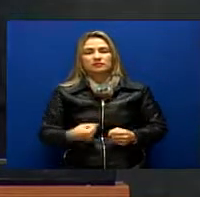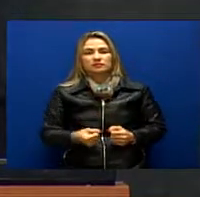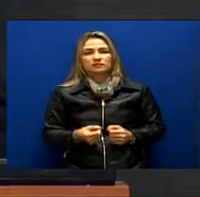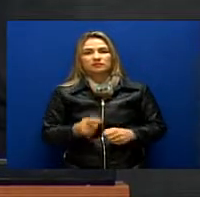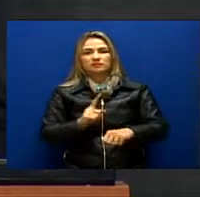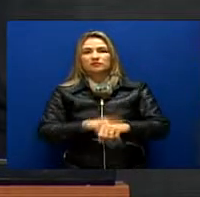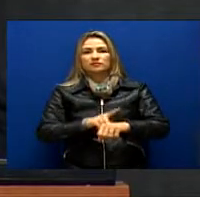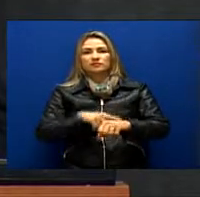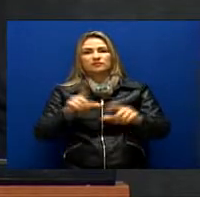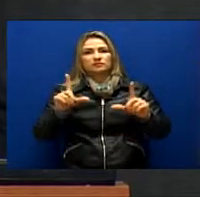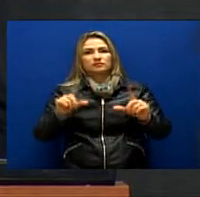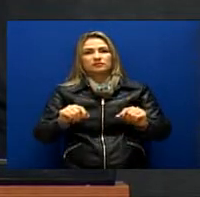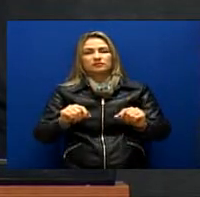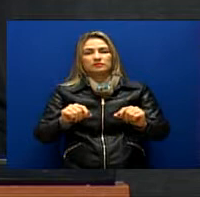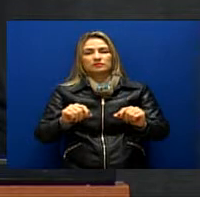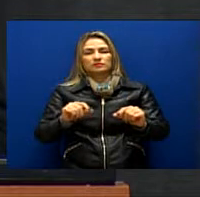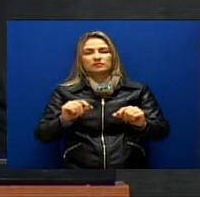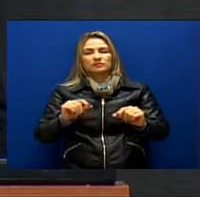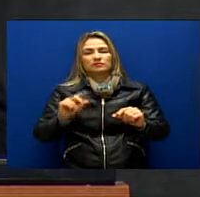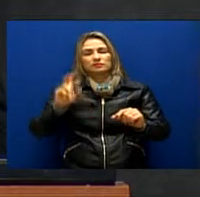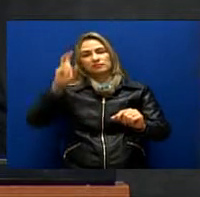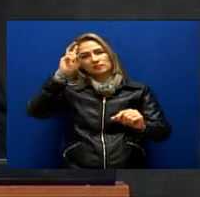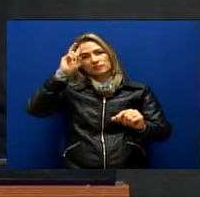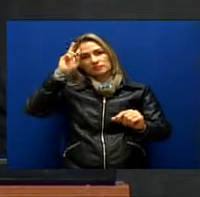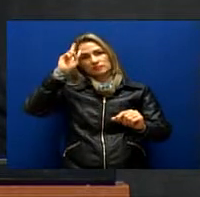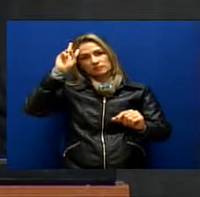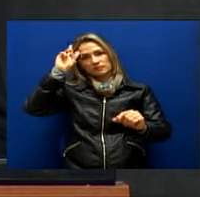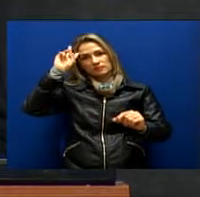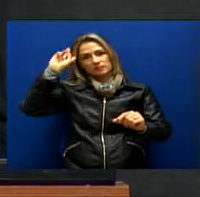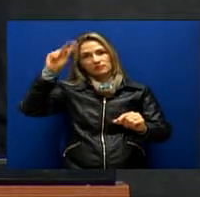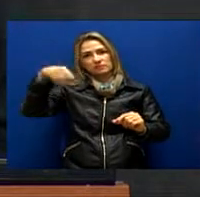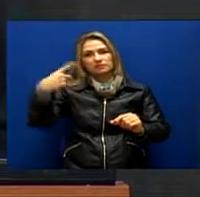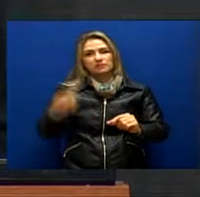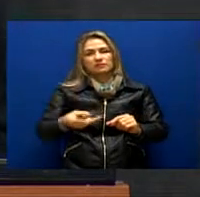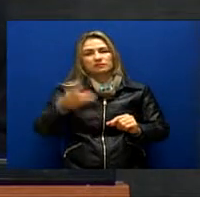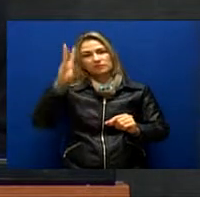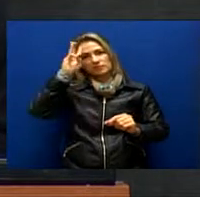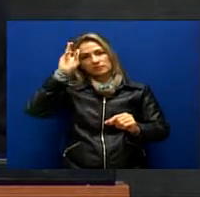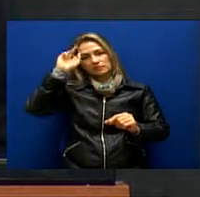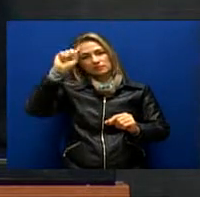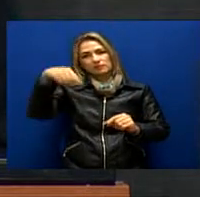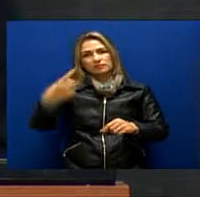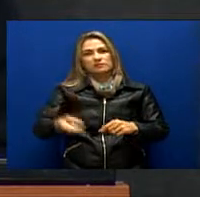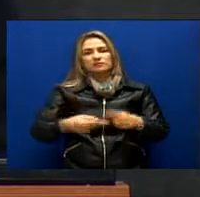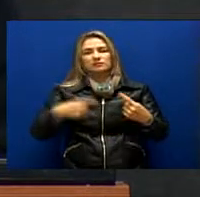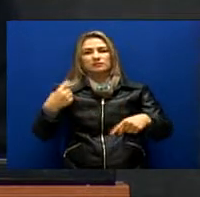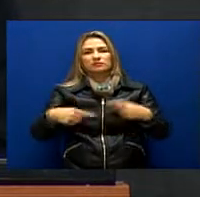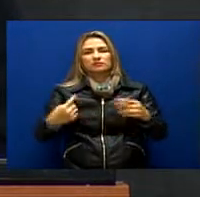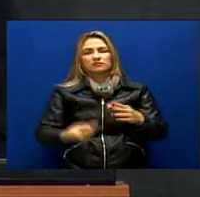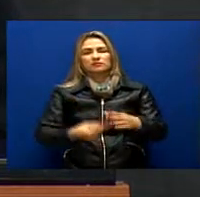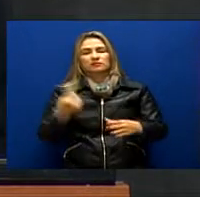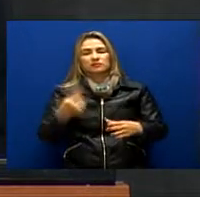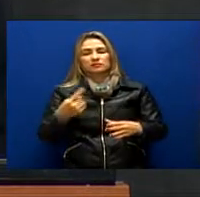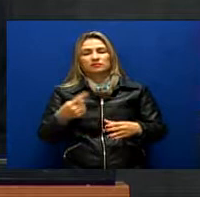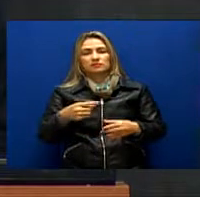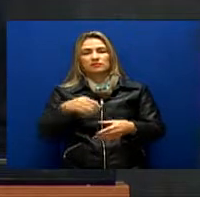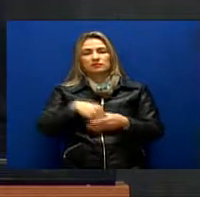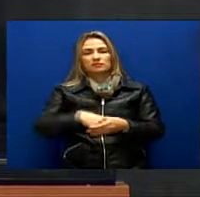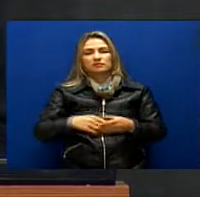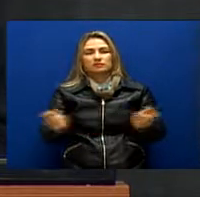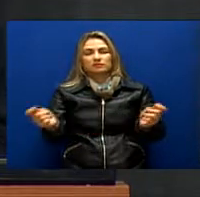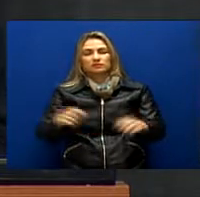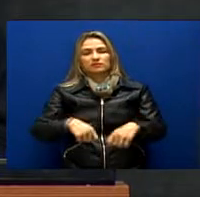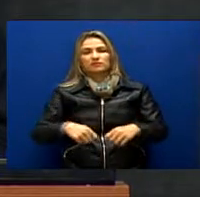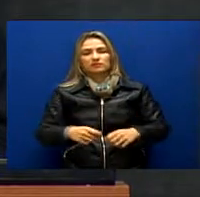nosso tempo está se esgotando, ele fica para a próxima sessão, em primeira discussão. Como já foi invertida a questão